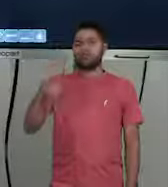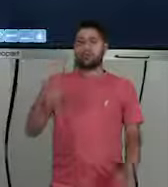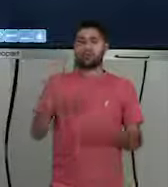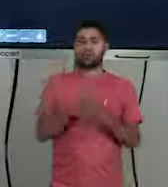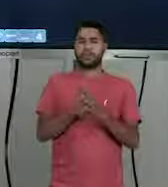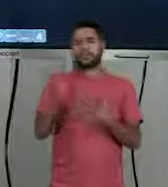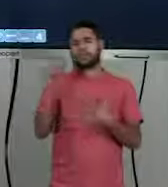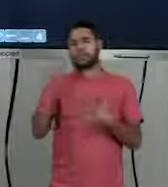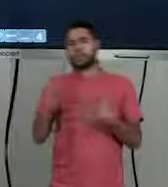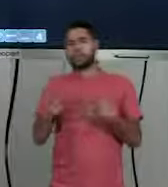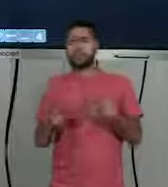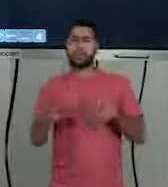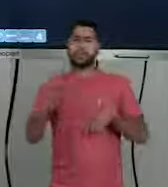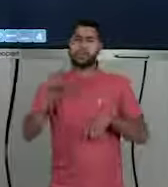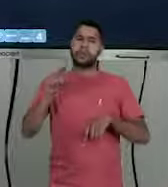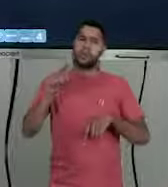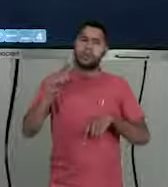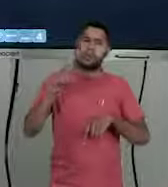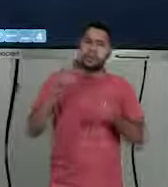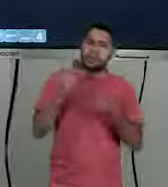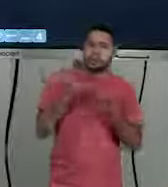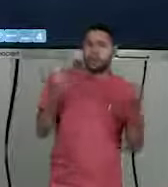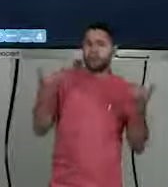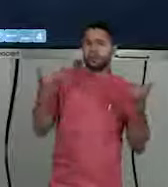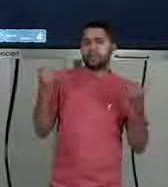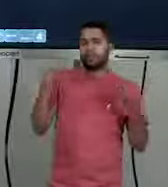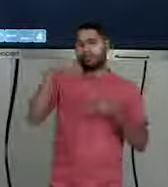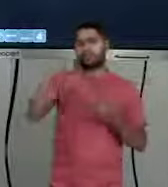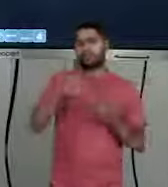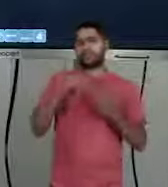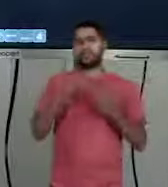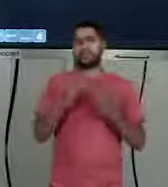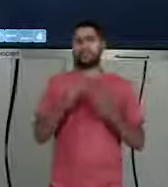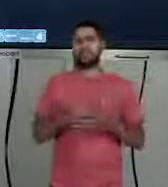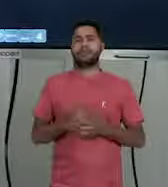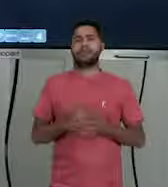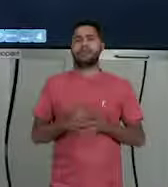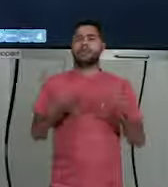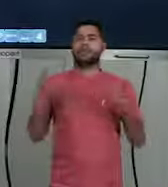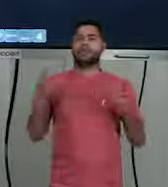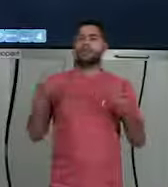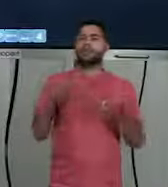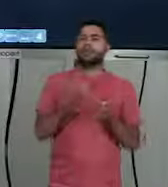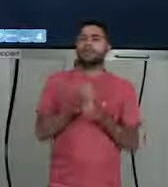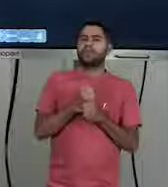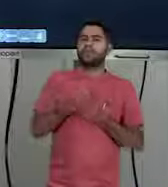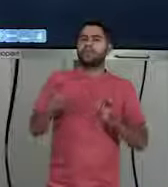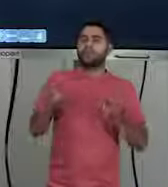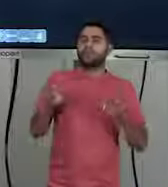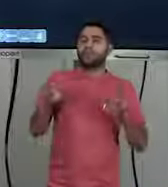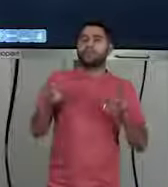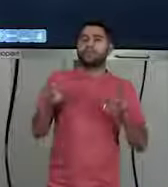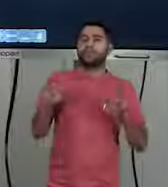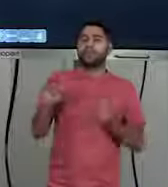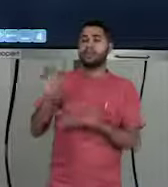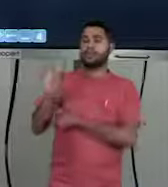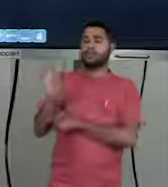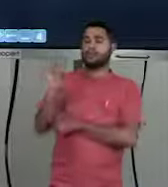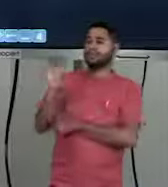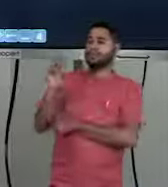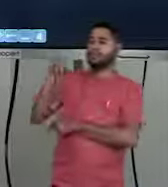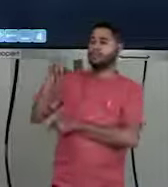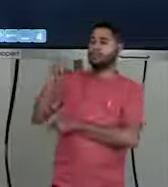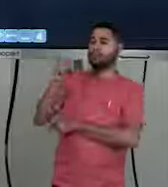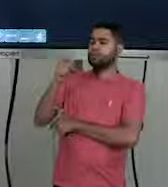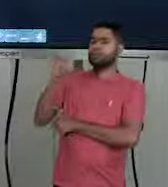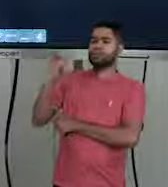equipamentos eletrônicos, aparelhos eletrônicos que nós temos. Que vai medir, então, essa diferença de tensão, né,